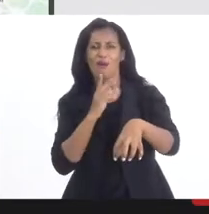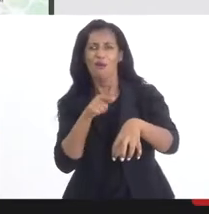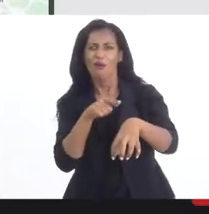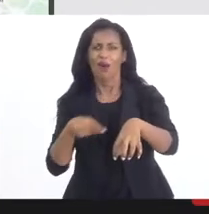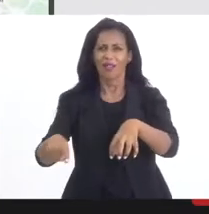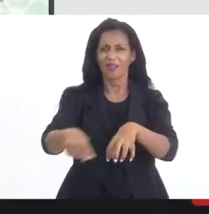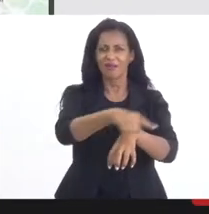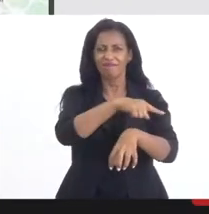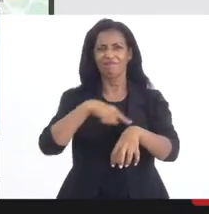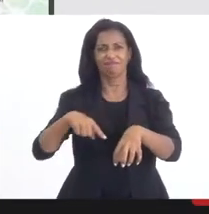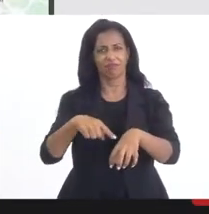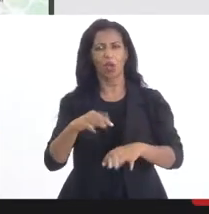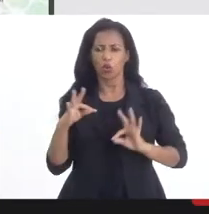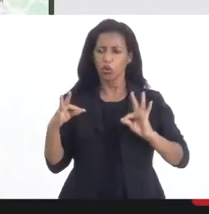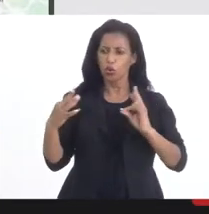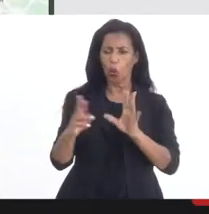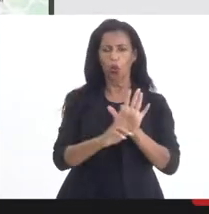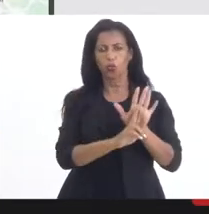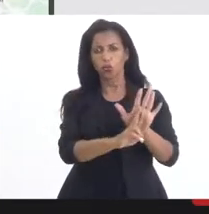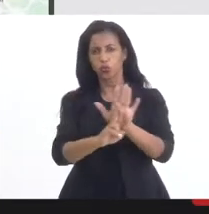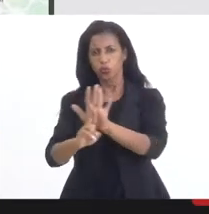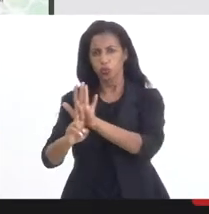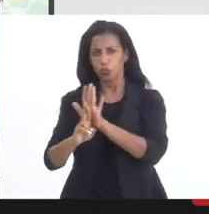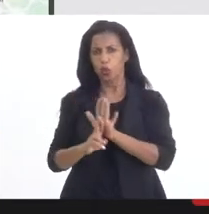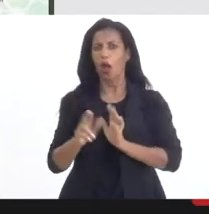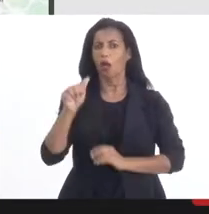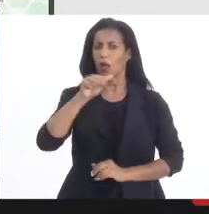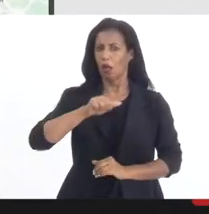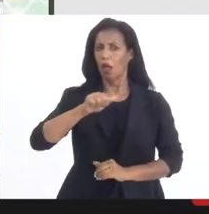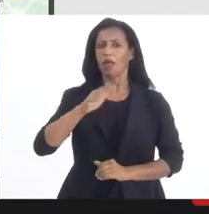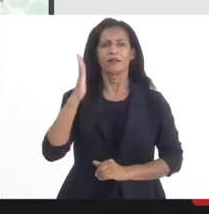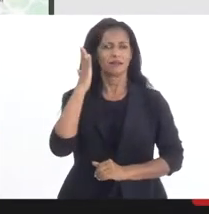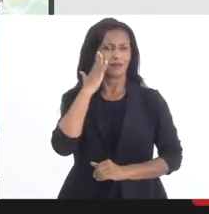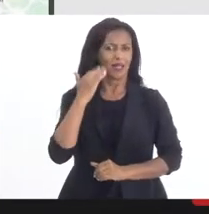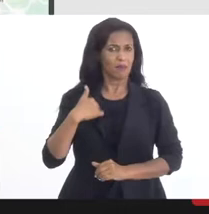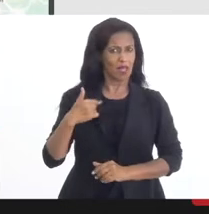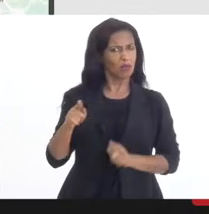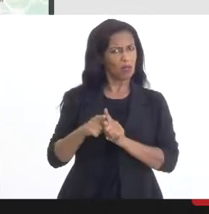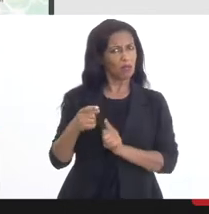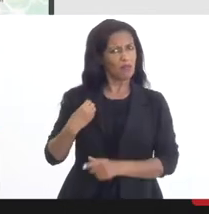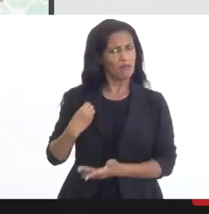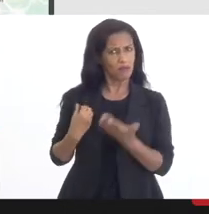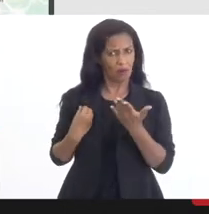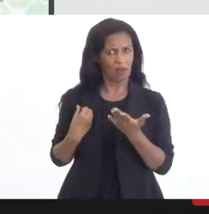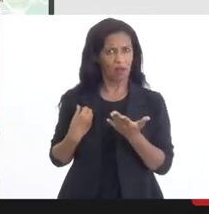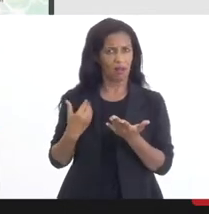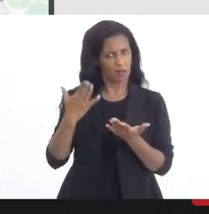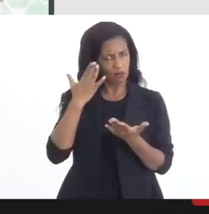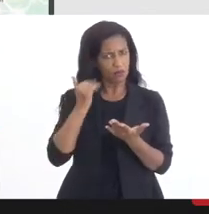Todos aqui, os representantes da Associação dos Moradores, são moradores da Zona Oeste, e eu também sou morador da Zona Oeste.